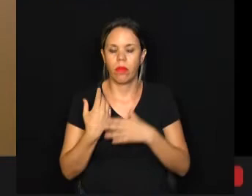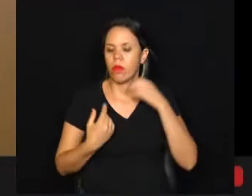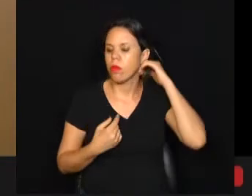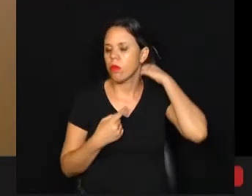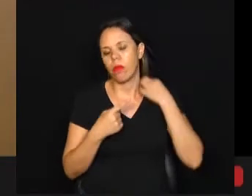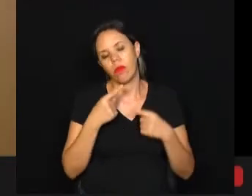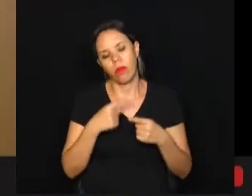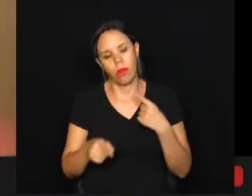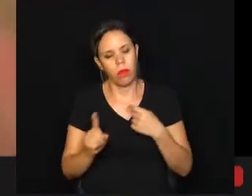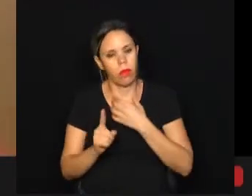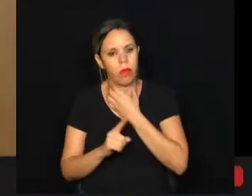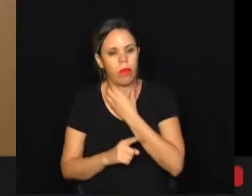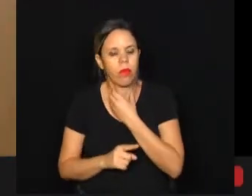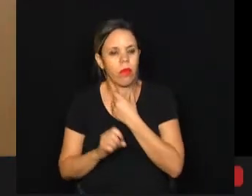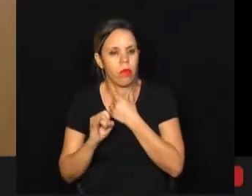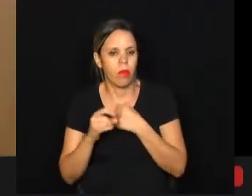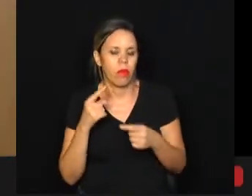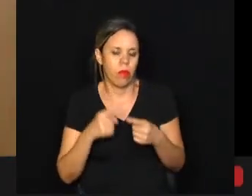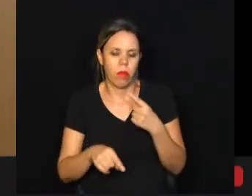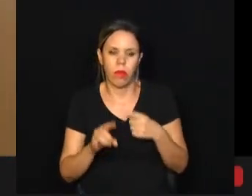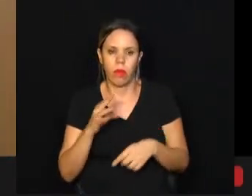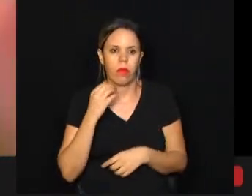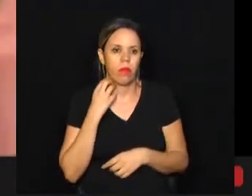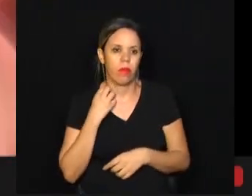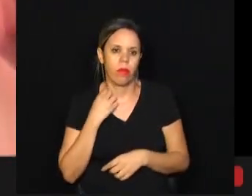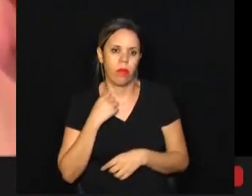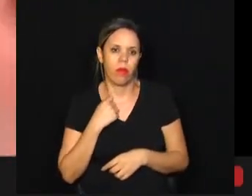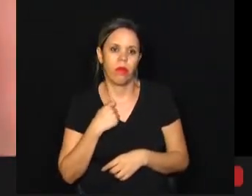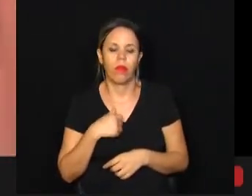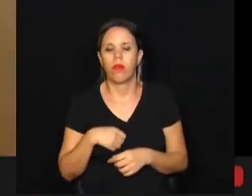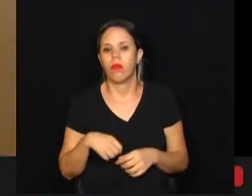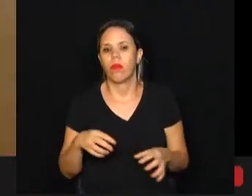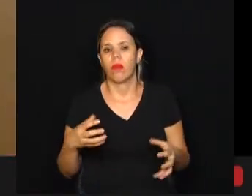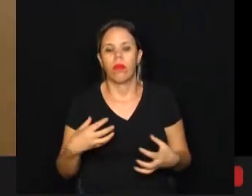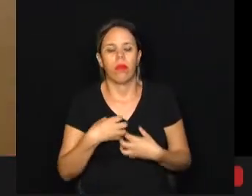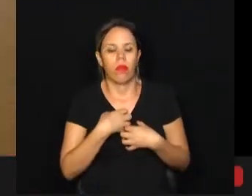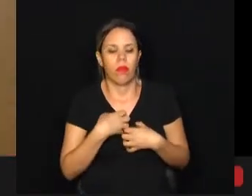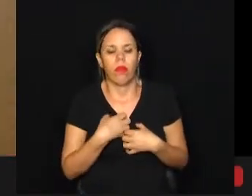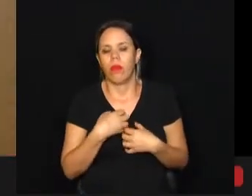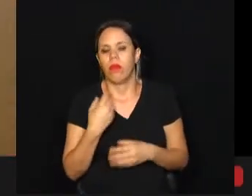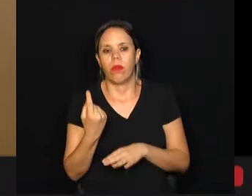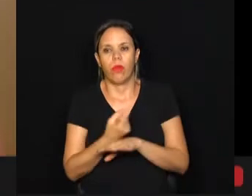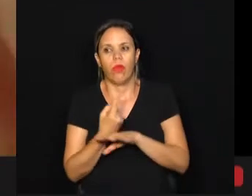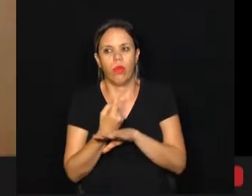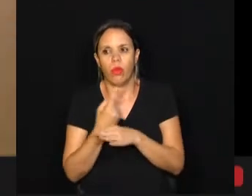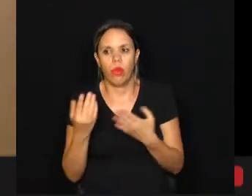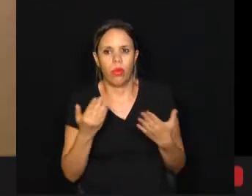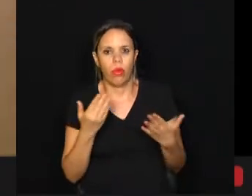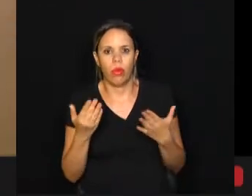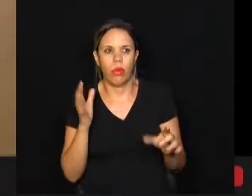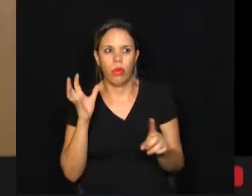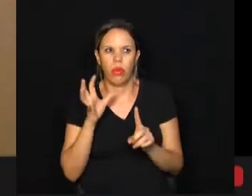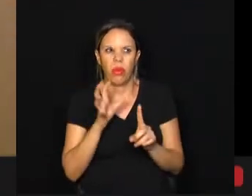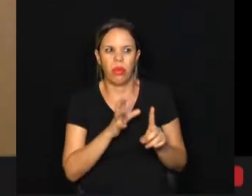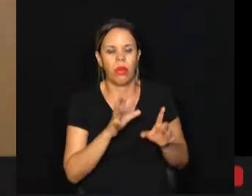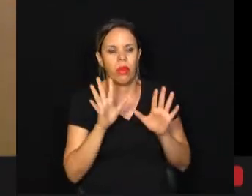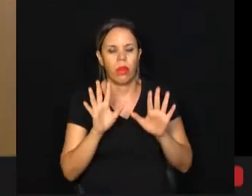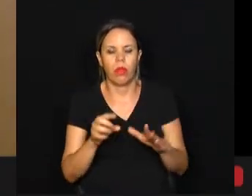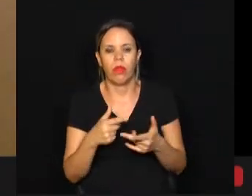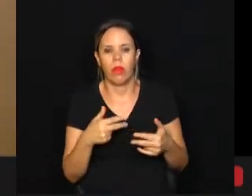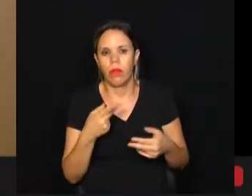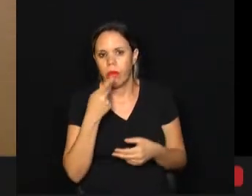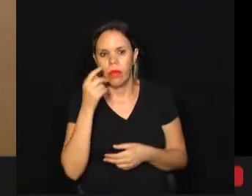proibida. Se é proibida, você só coloca muito mais energia numa panela de pressão. E aí nós estamos falando de uma coisa também, que é